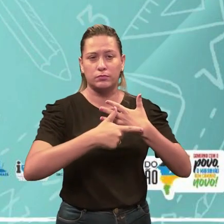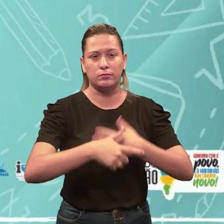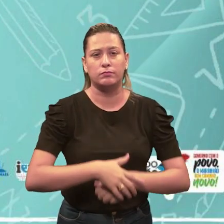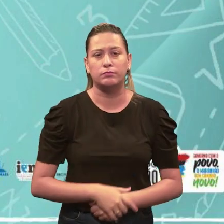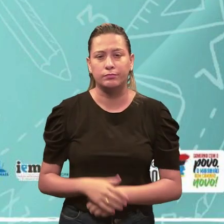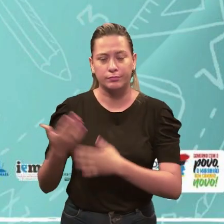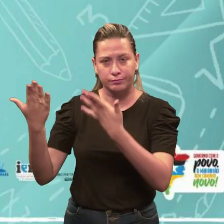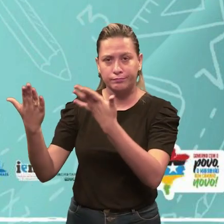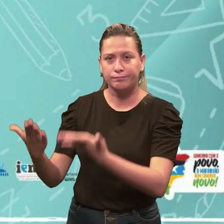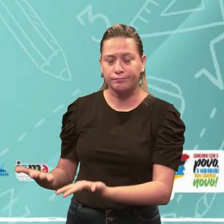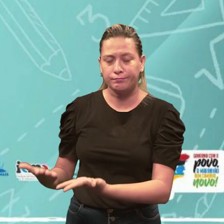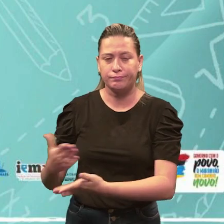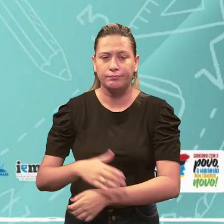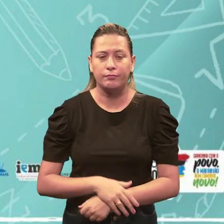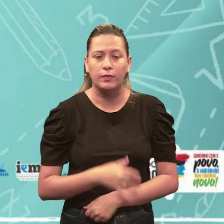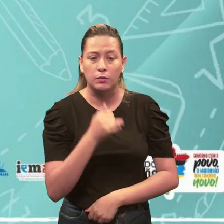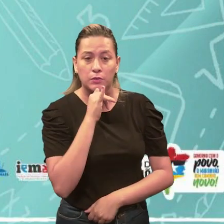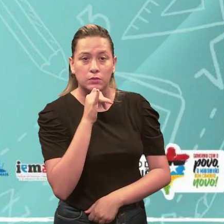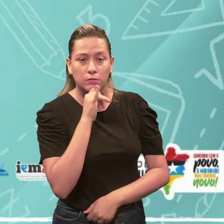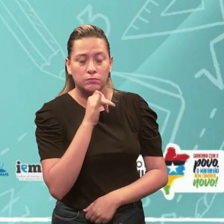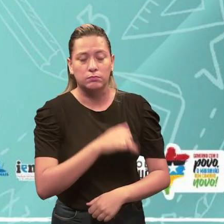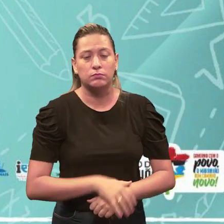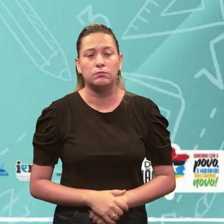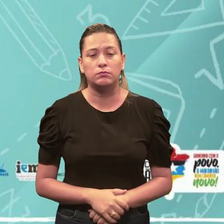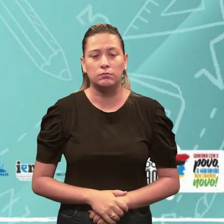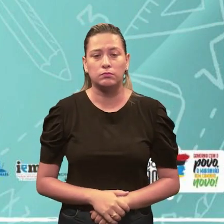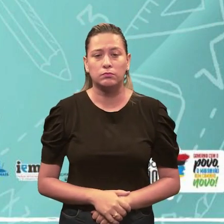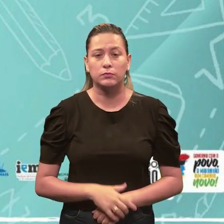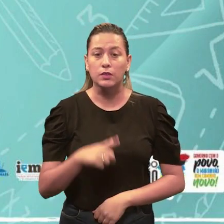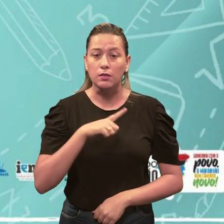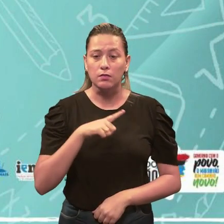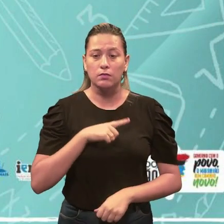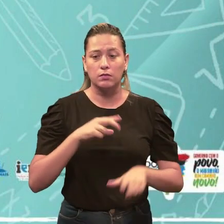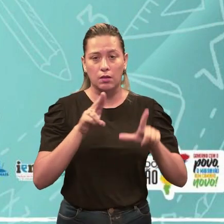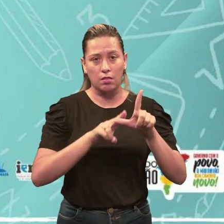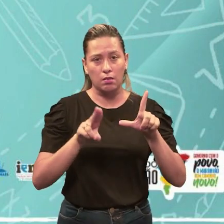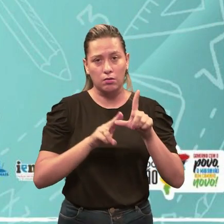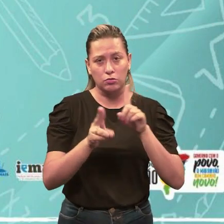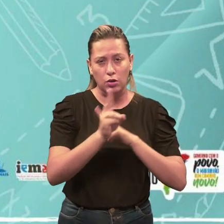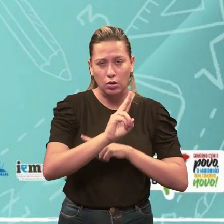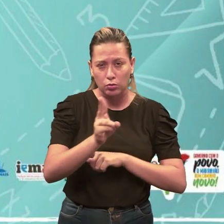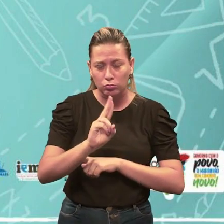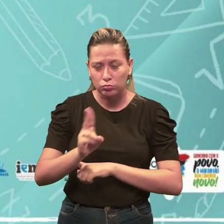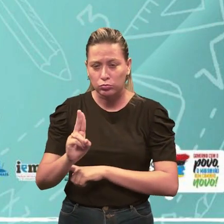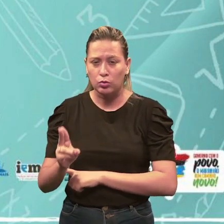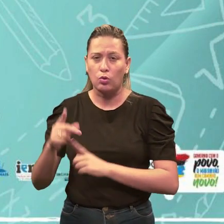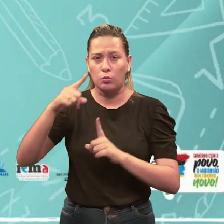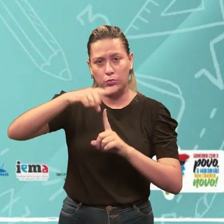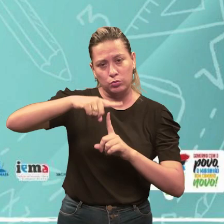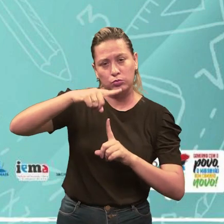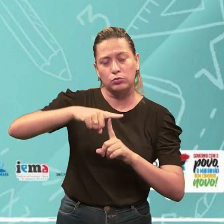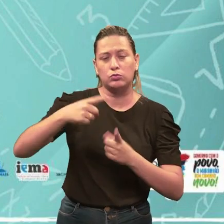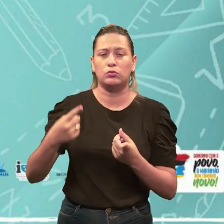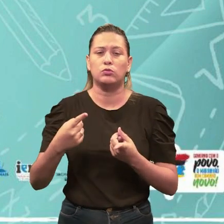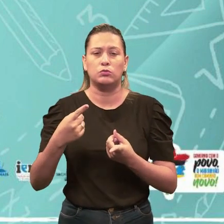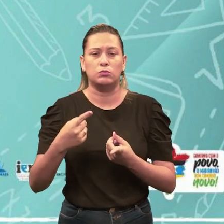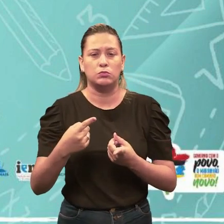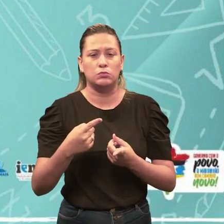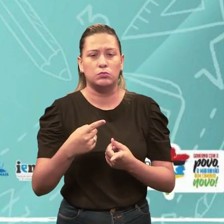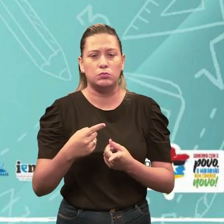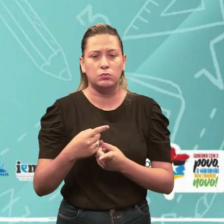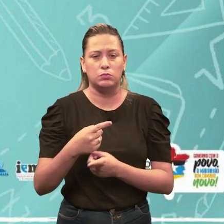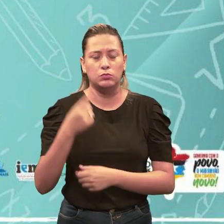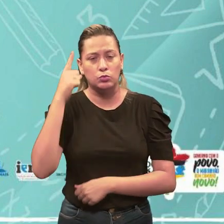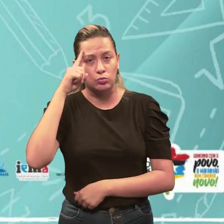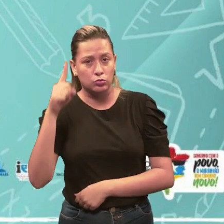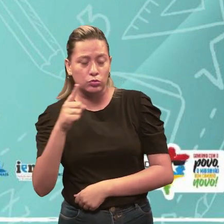Então aqui é um exemplo de um esquema completo. Então eu trago a legenda, né, o tipo da folha, a